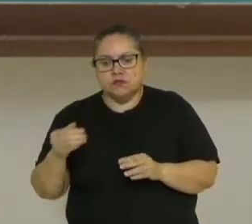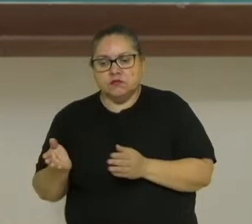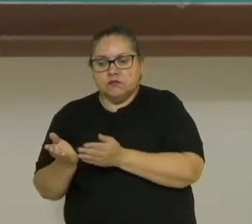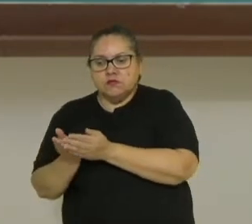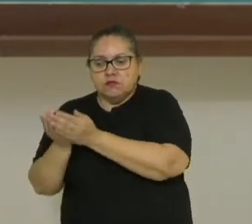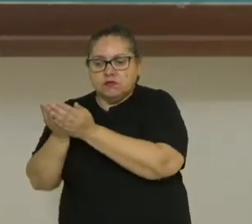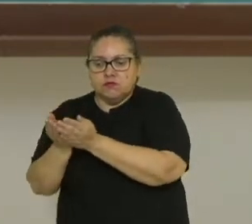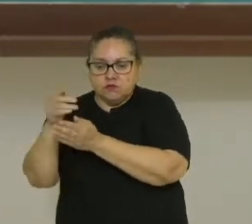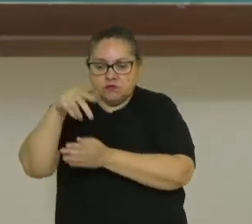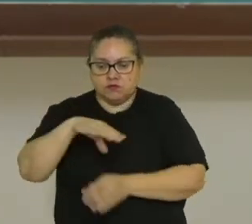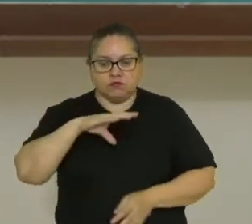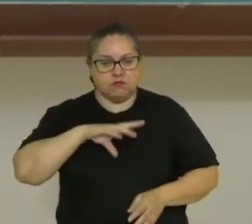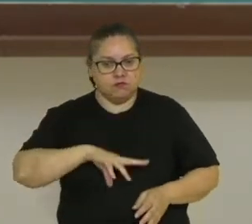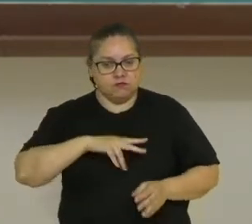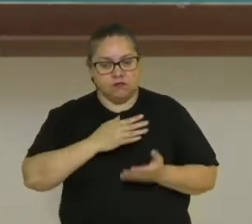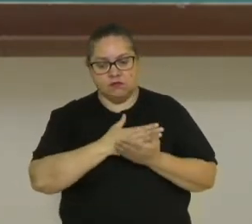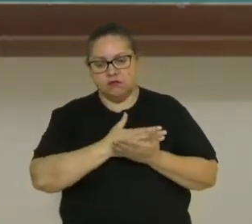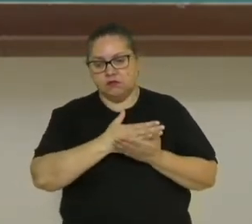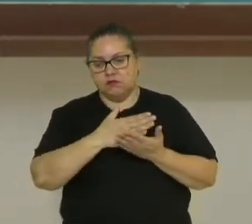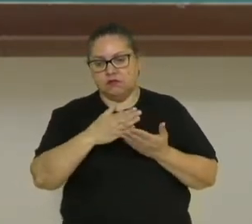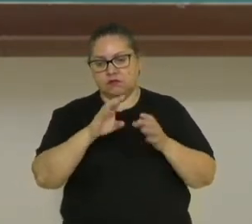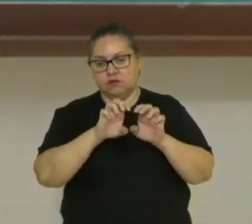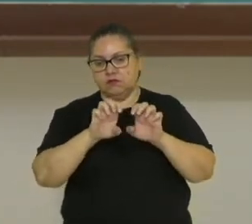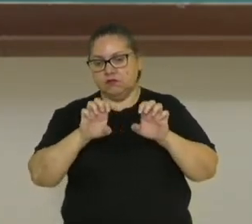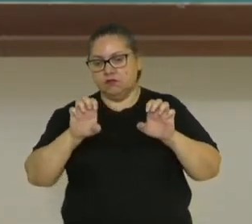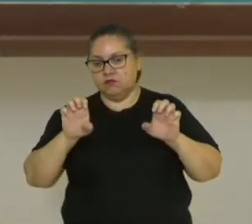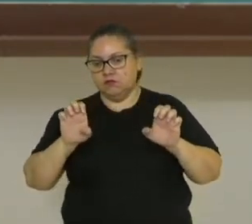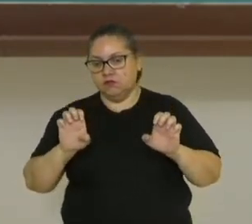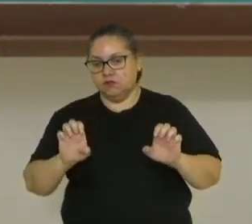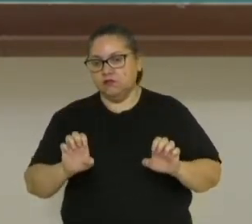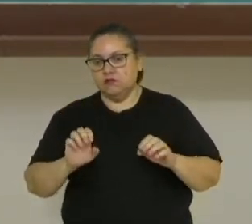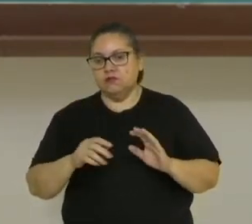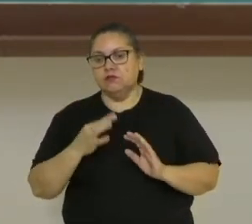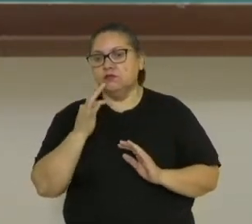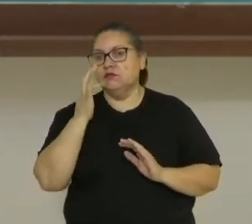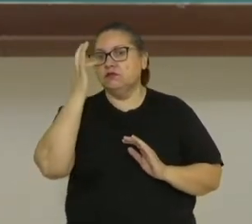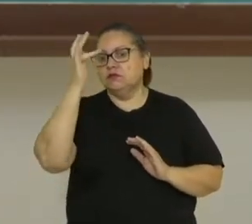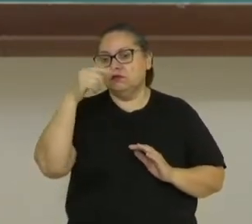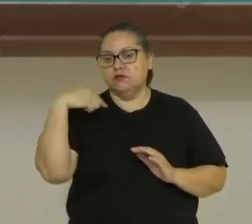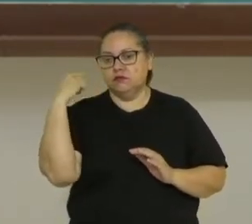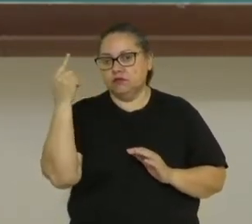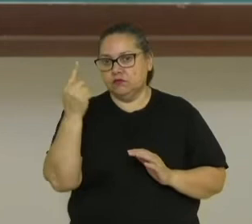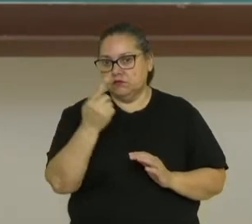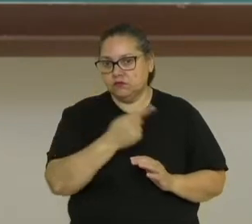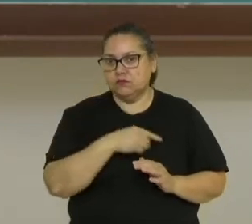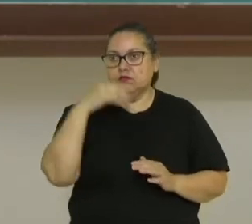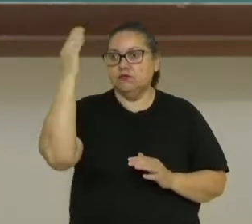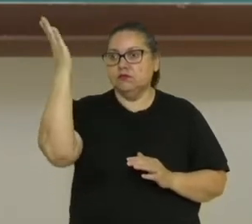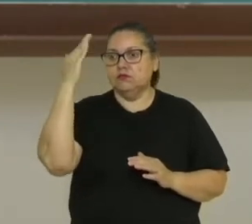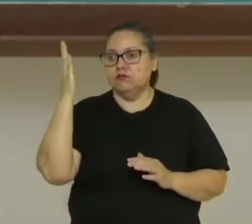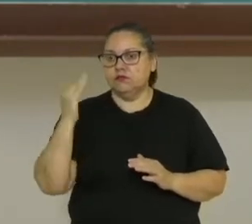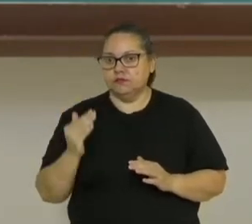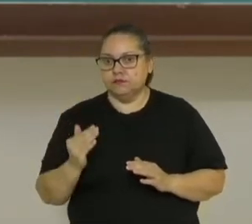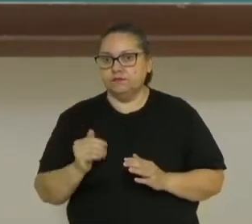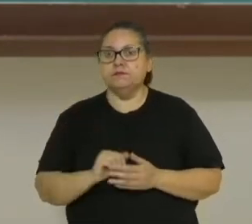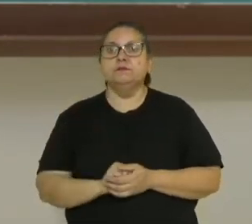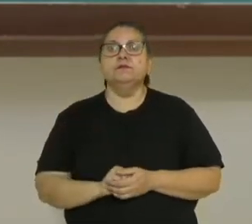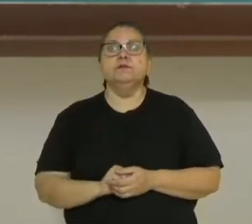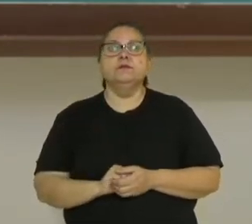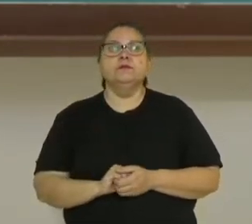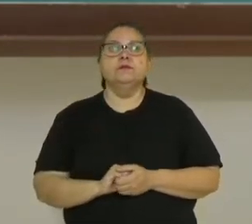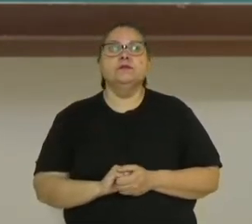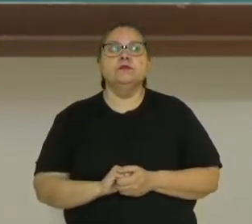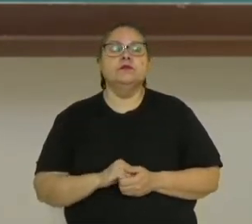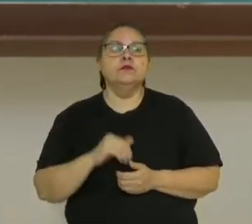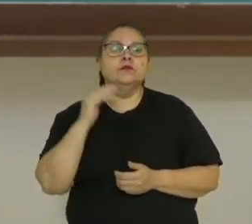dos portugueses, começa a se estruturar o que futuramente viria a ser o nosso país, o Brasil.